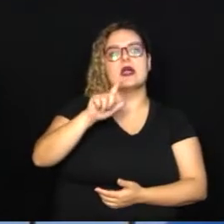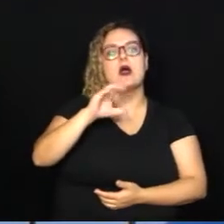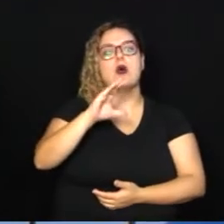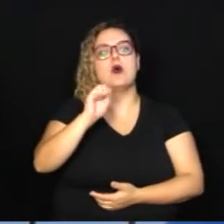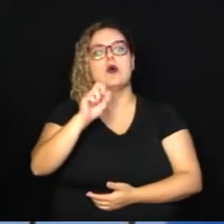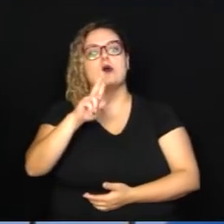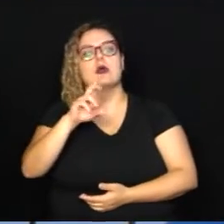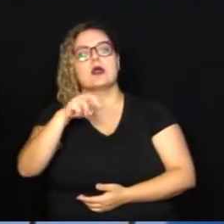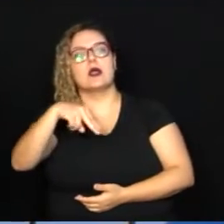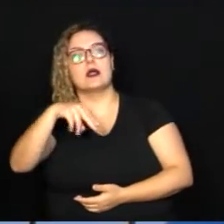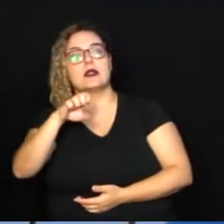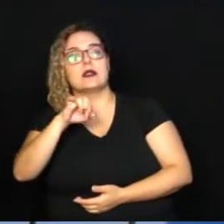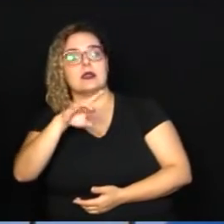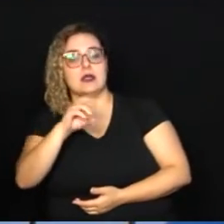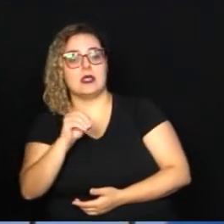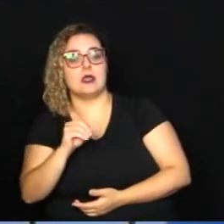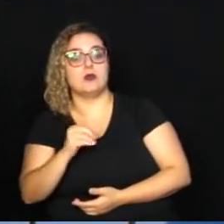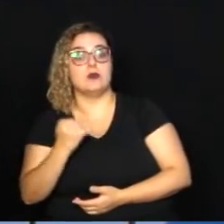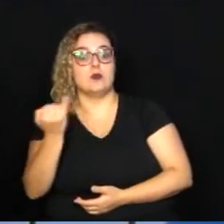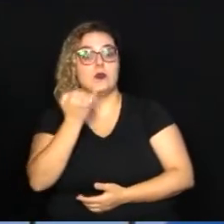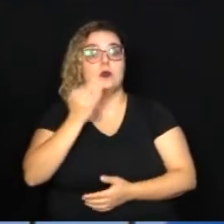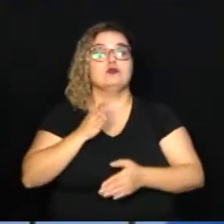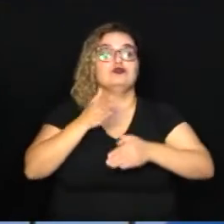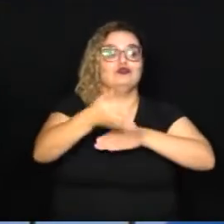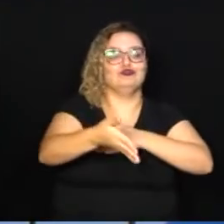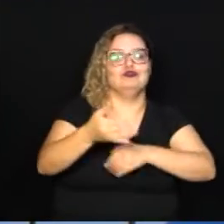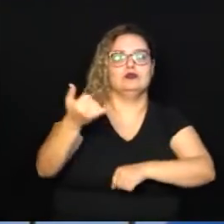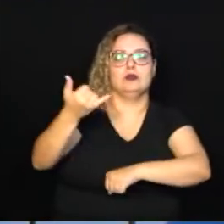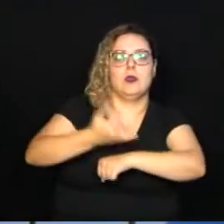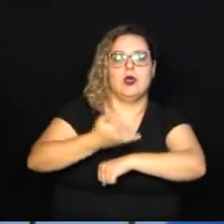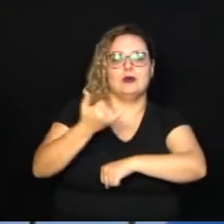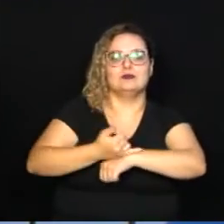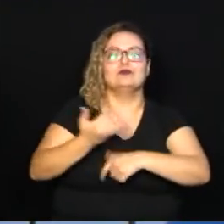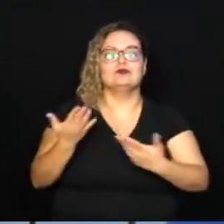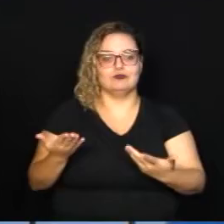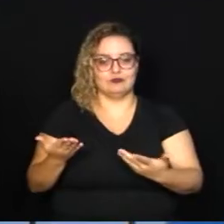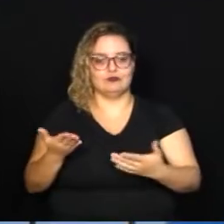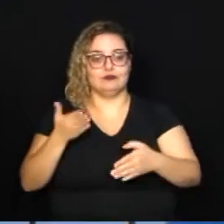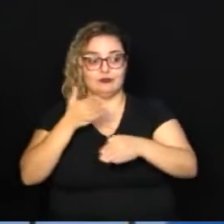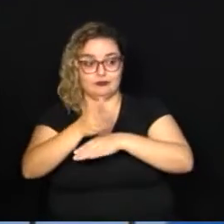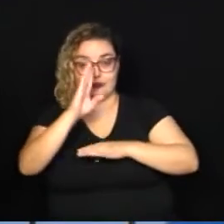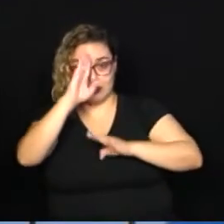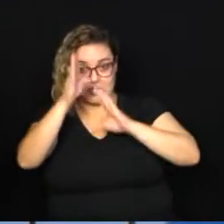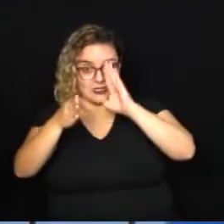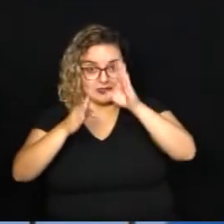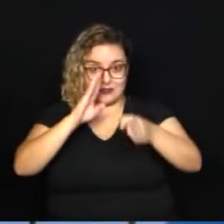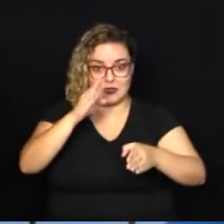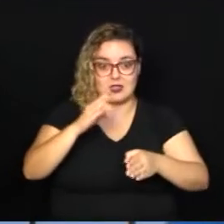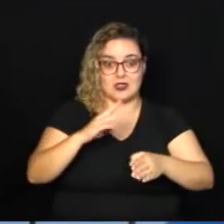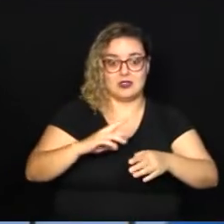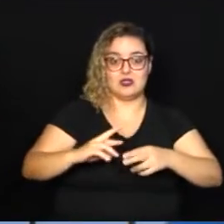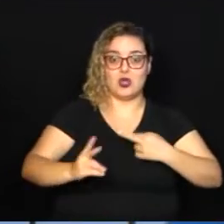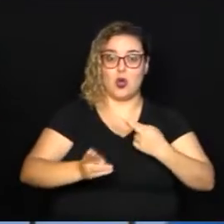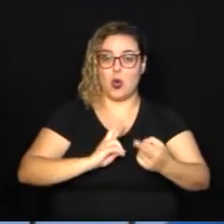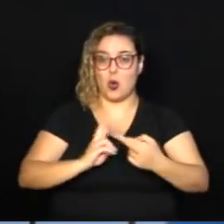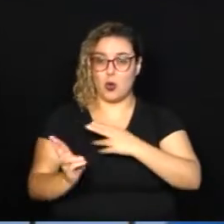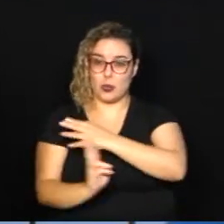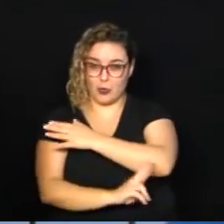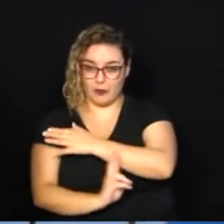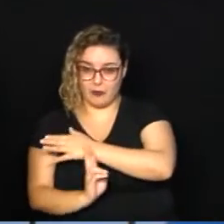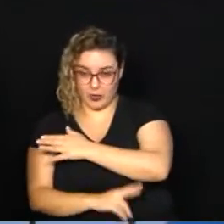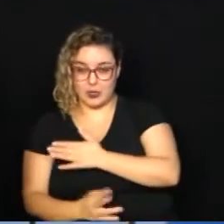Jorge, uma importante via que dá acesso ao centro, acesso também às principais rodovias aqui da cidade. Olha, então